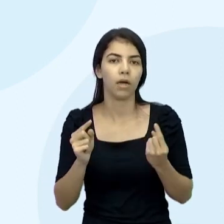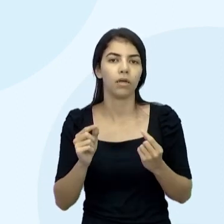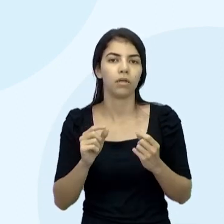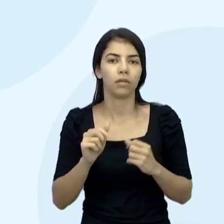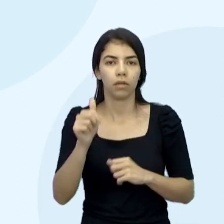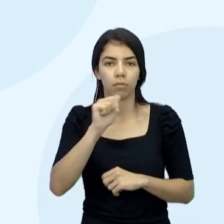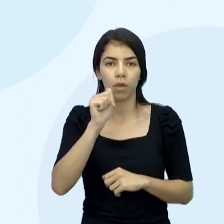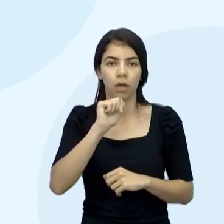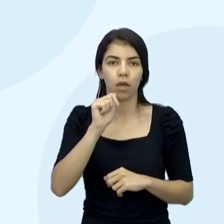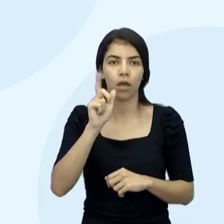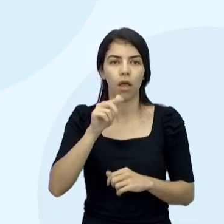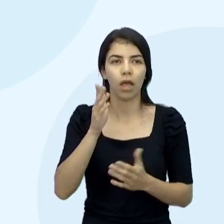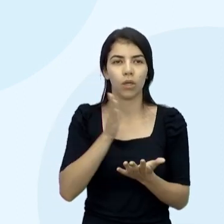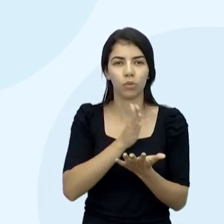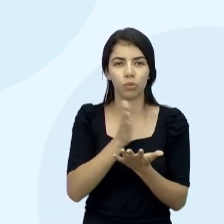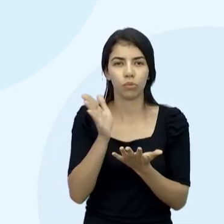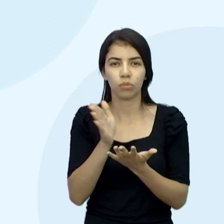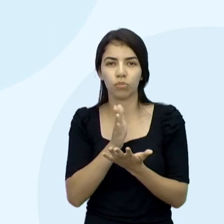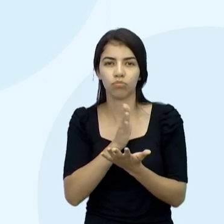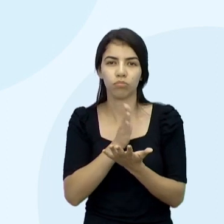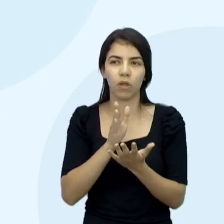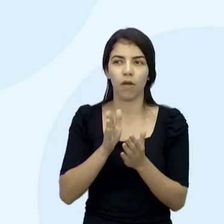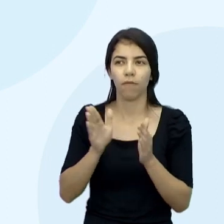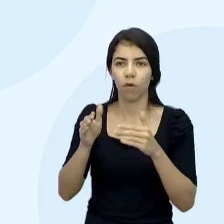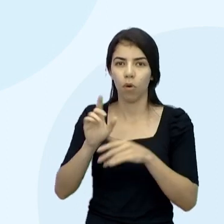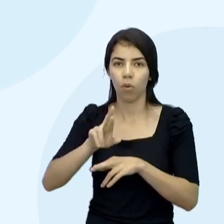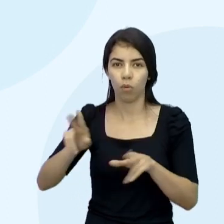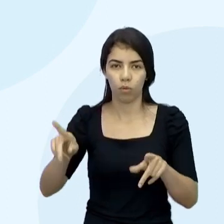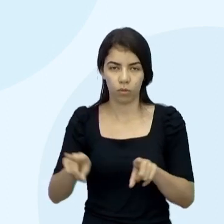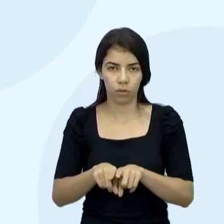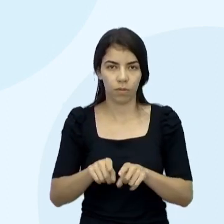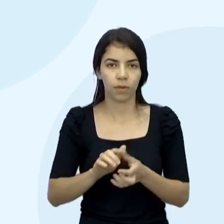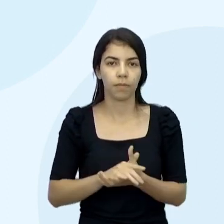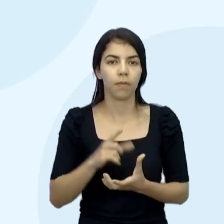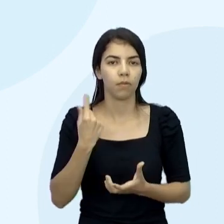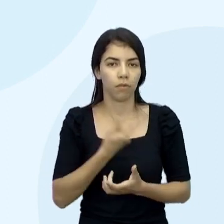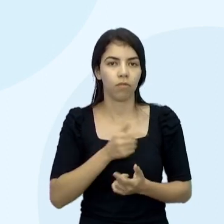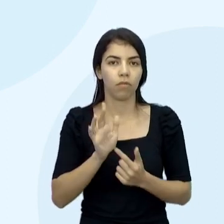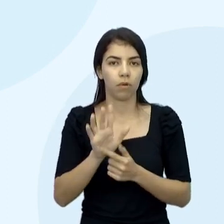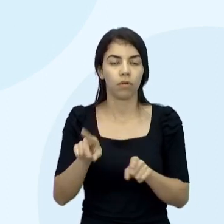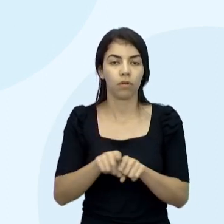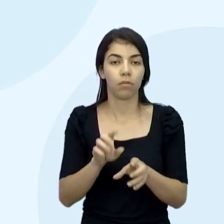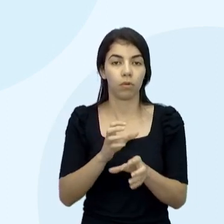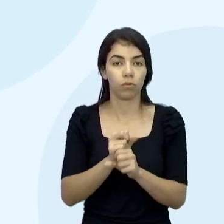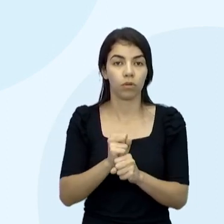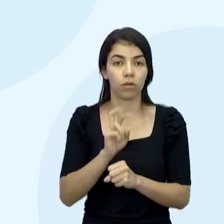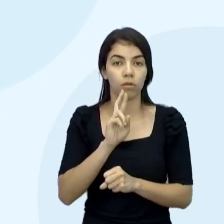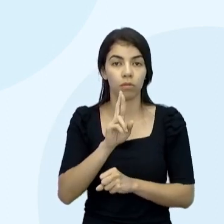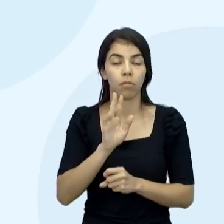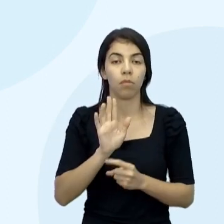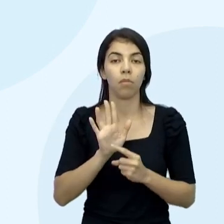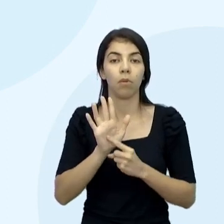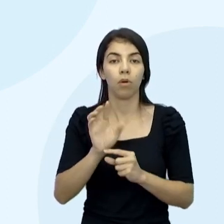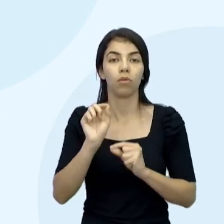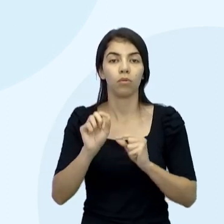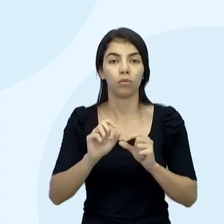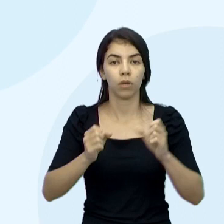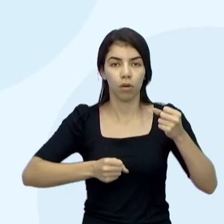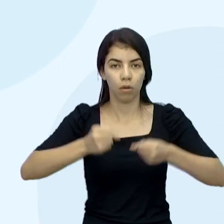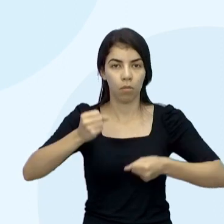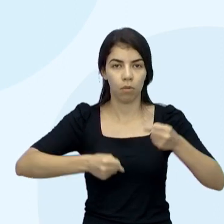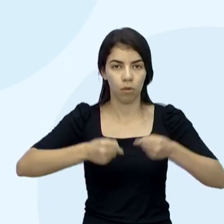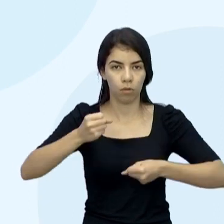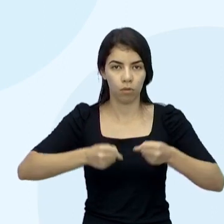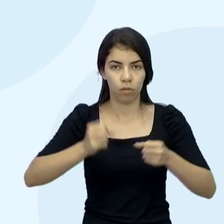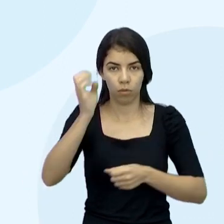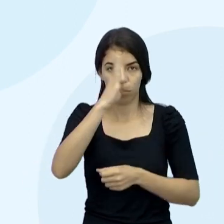acabam direcionando para outra questão aí que a gente vai mostrar. Tá? O resultado aponta que 17% dos motoristas brasileiros,